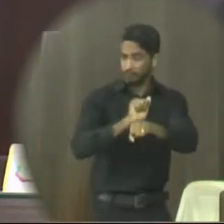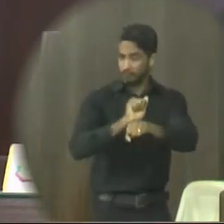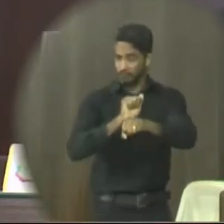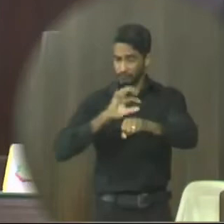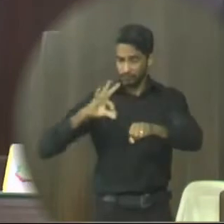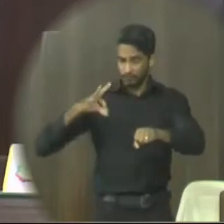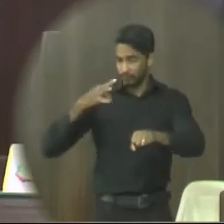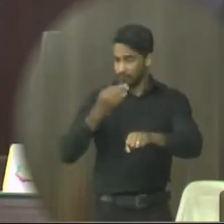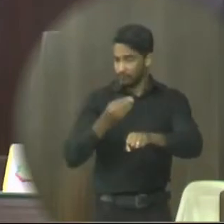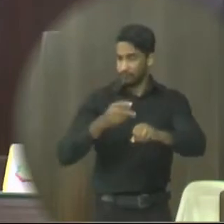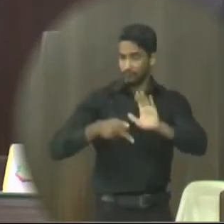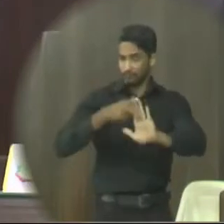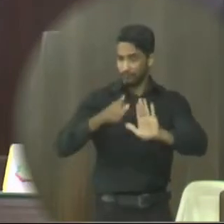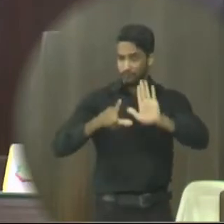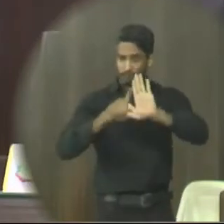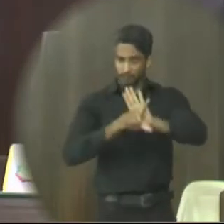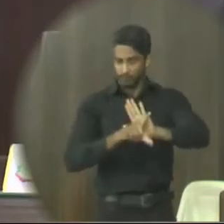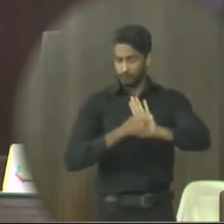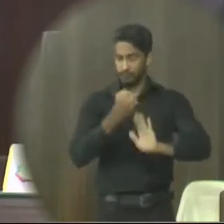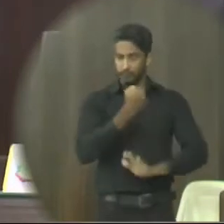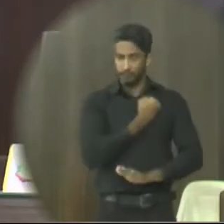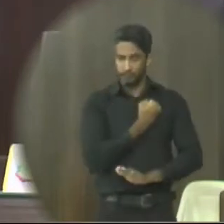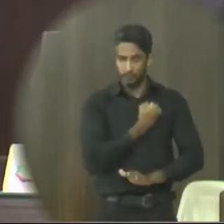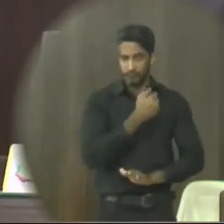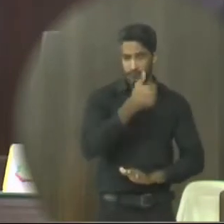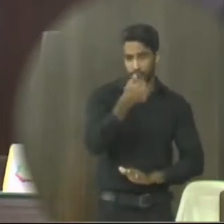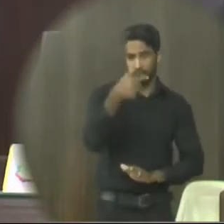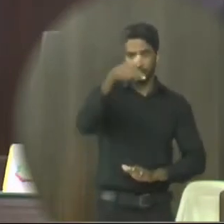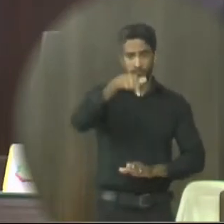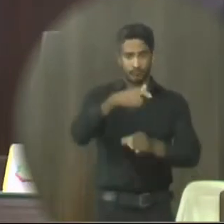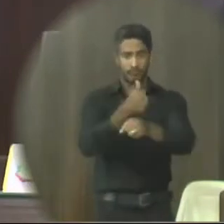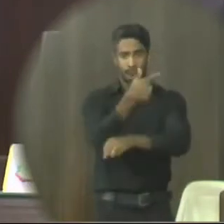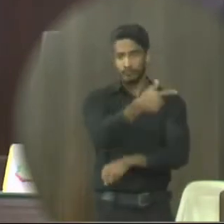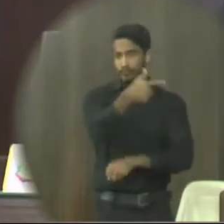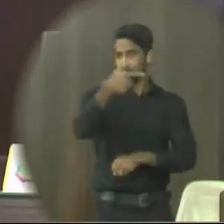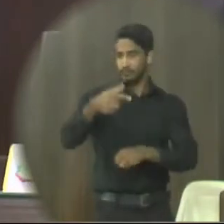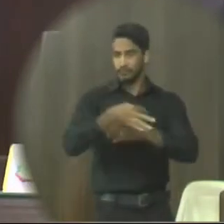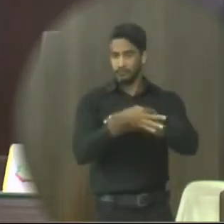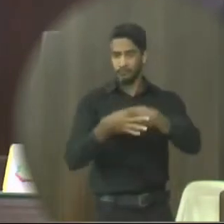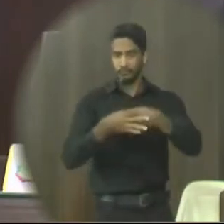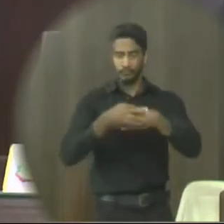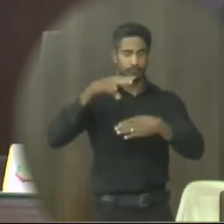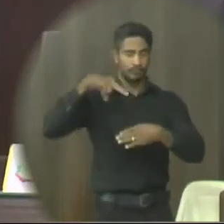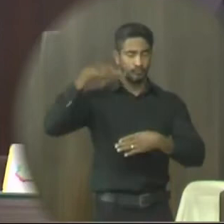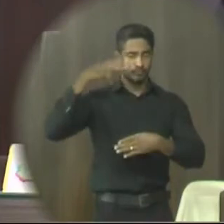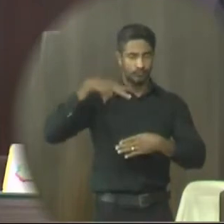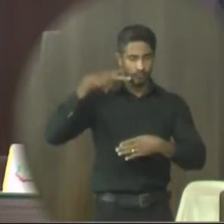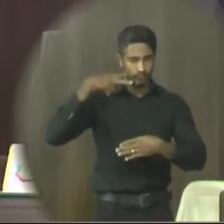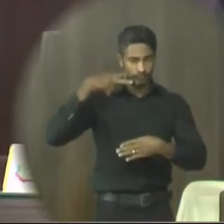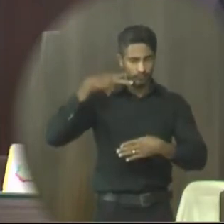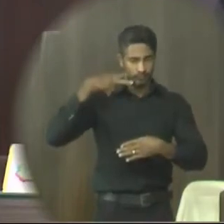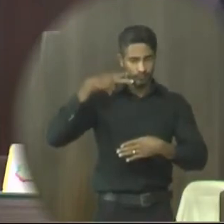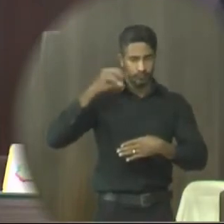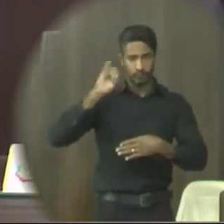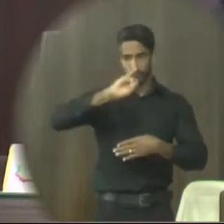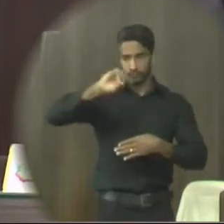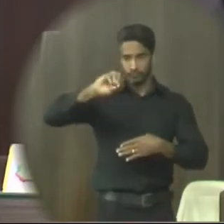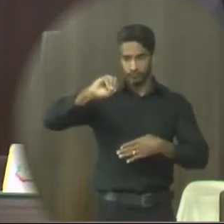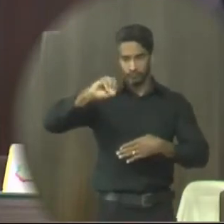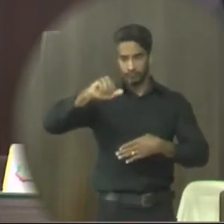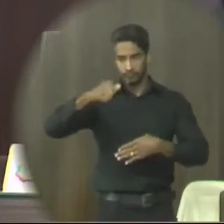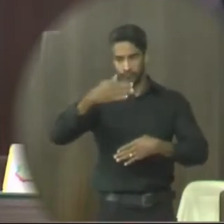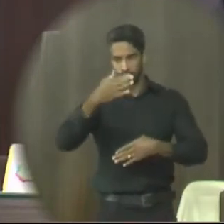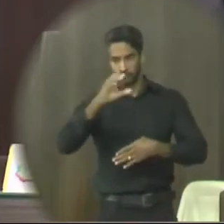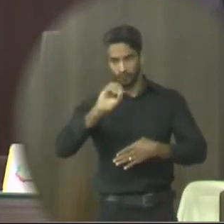ao projeto de lei de número 017 de 2022, de autoria do vereador João Pereira da